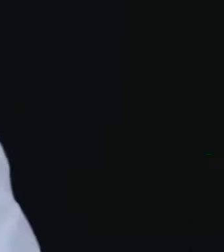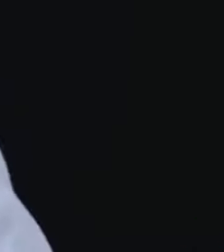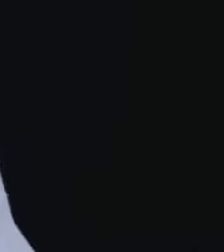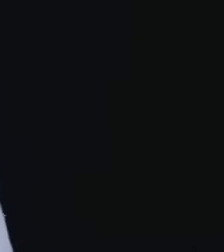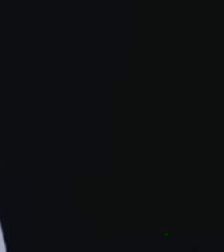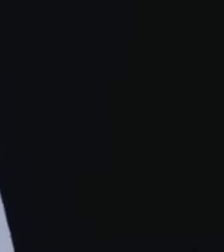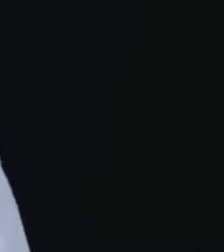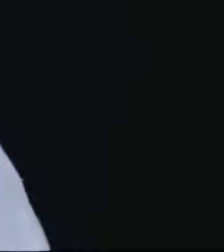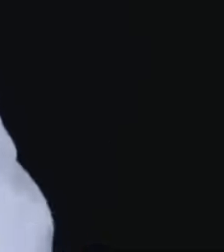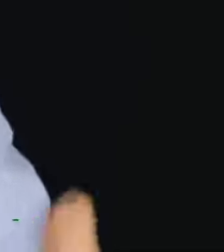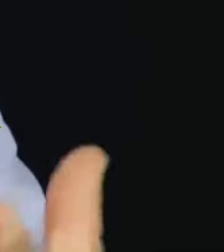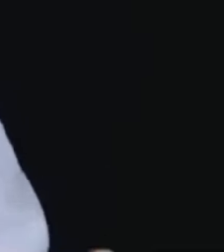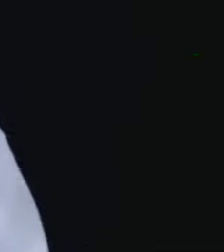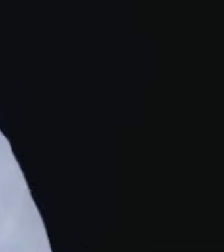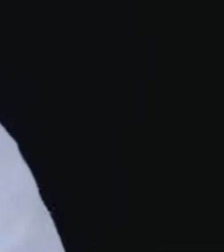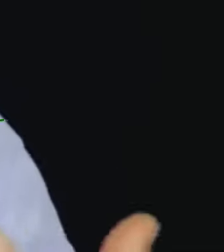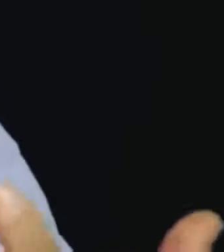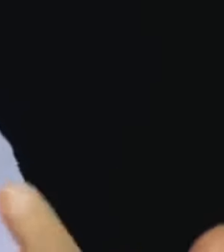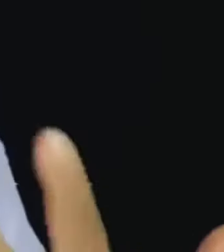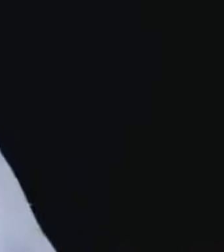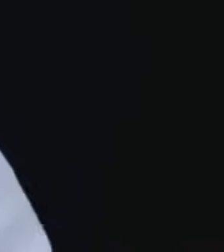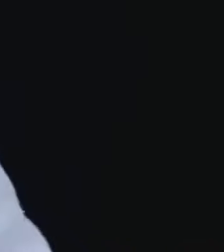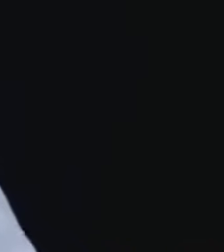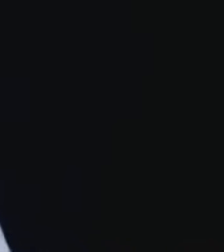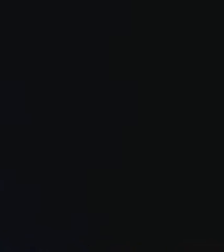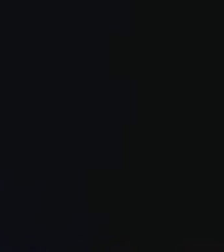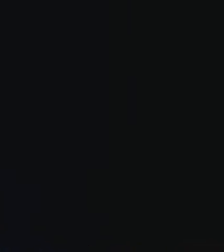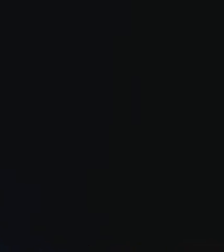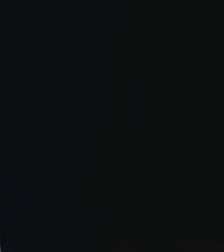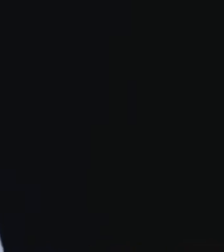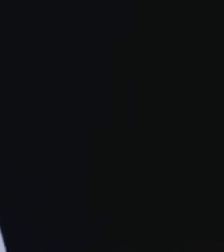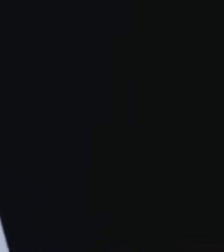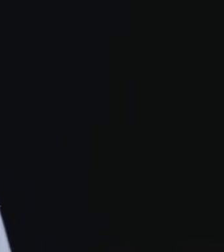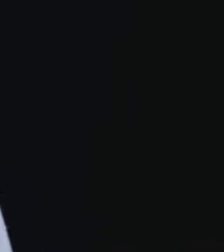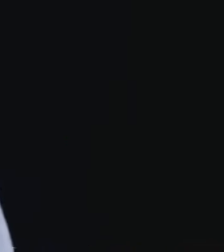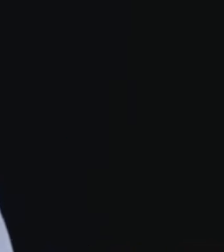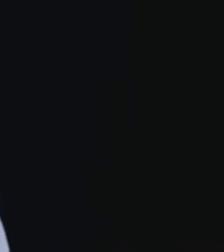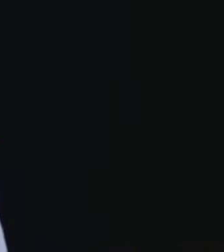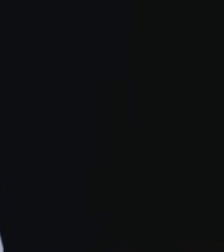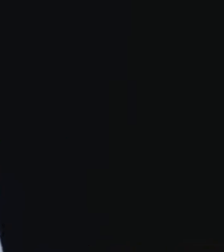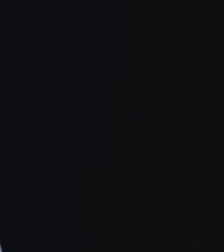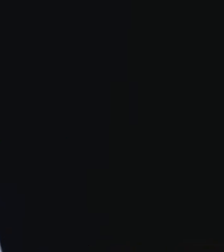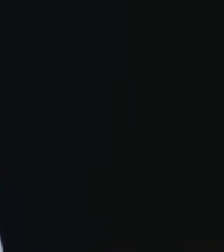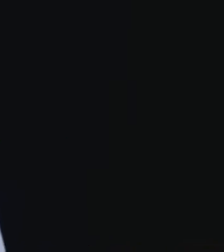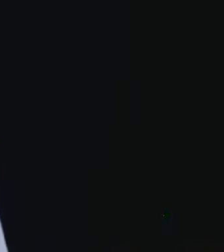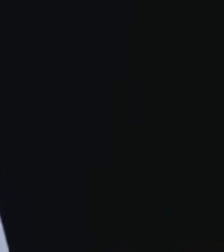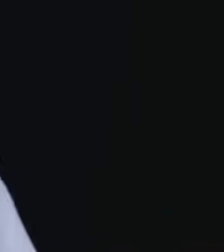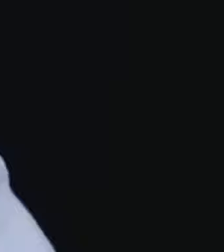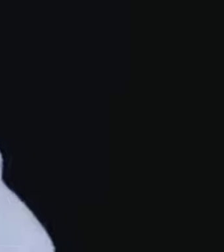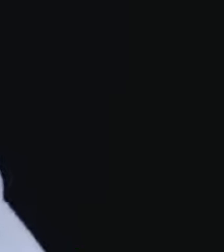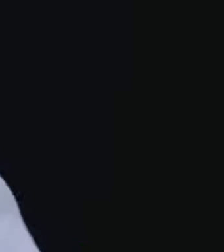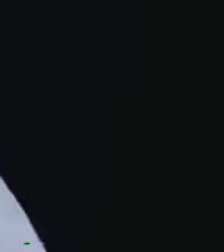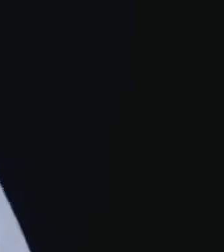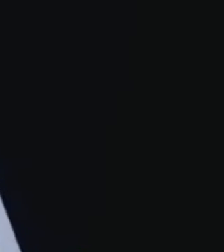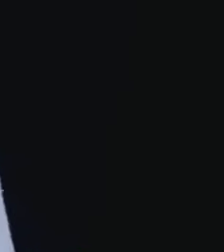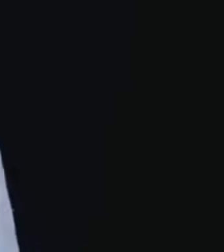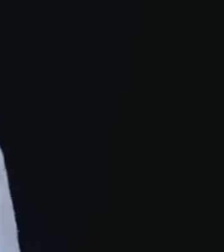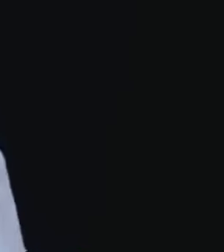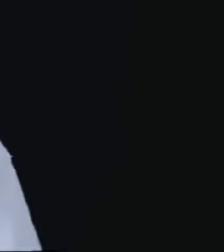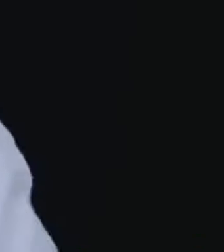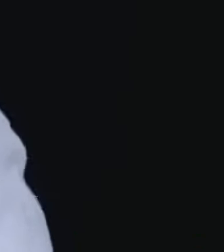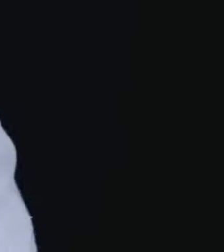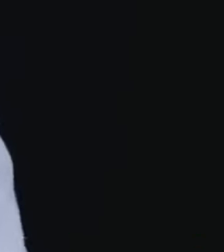vossas compassadas e desfaçadas perfídias. Ai de vós, enfermos